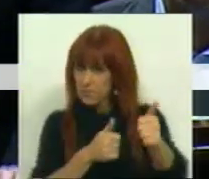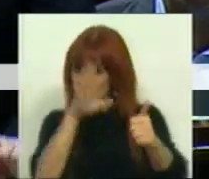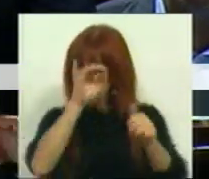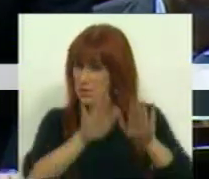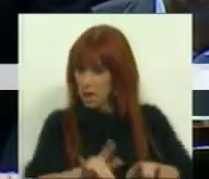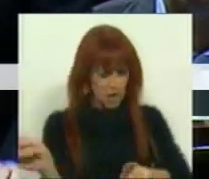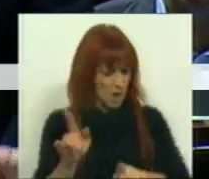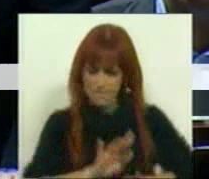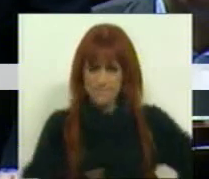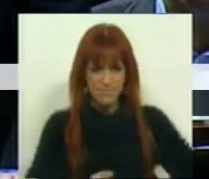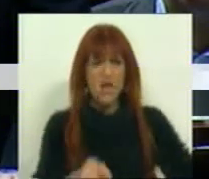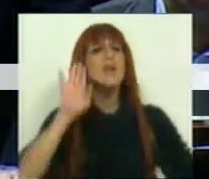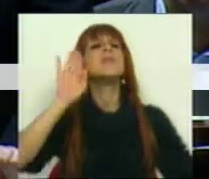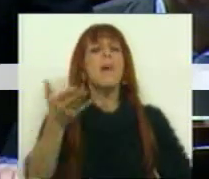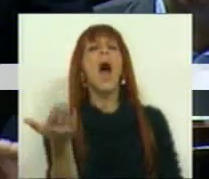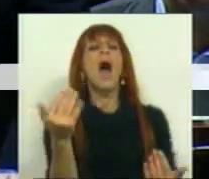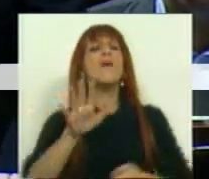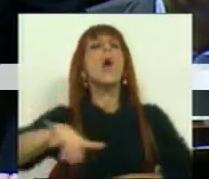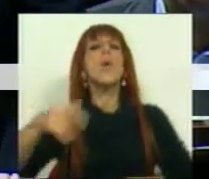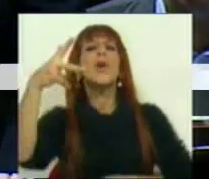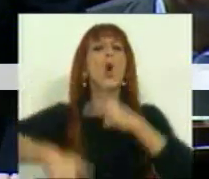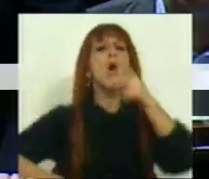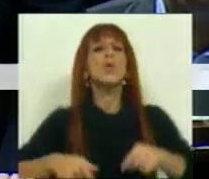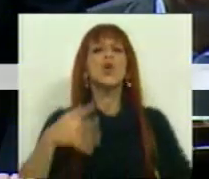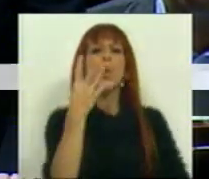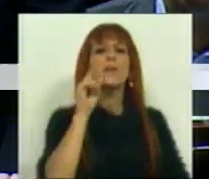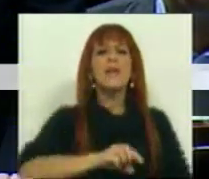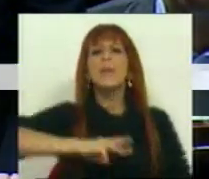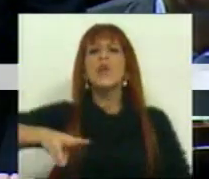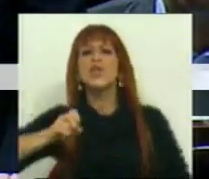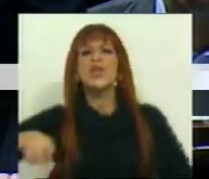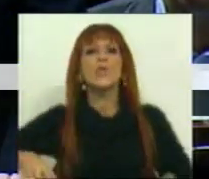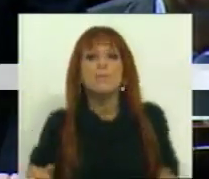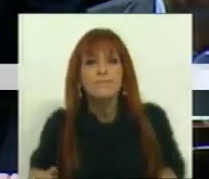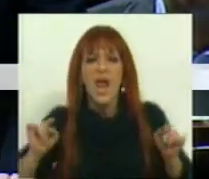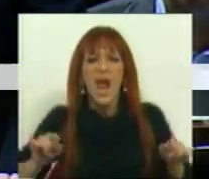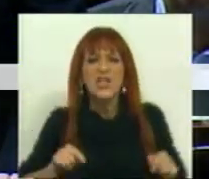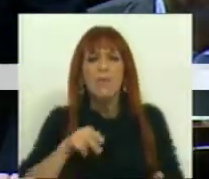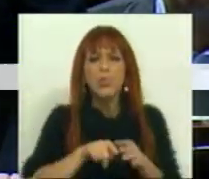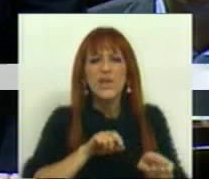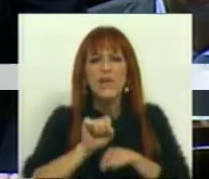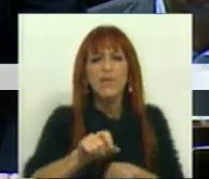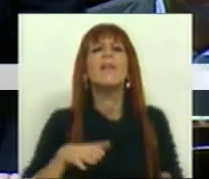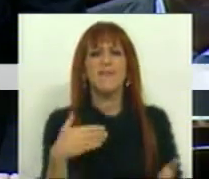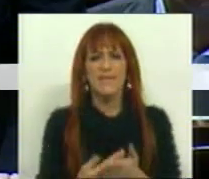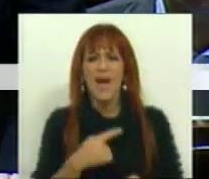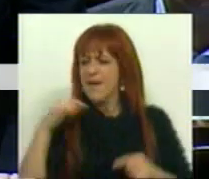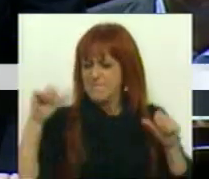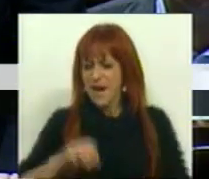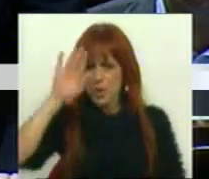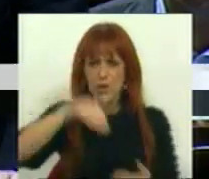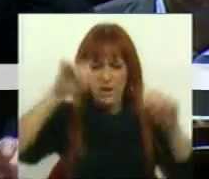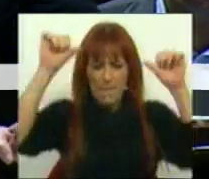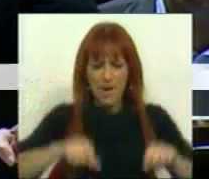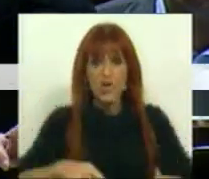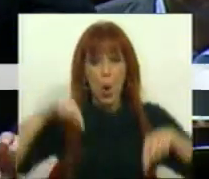quieto, sossegado, sem sabermos onde é que vão cortar os 4.000 milhões de euros. Esta sua política tem dado péssimos